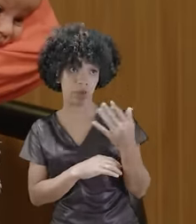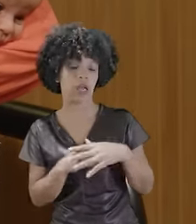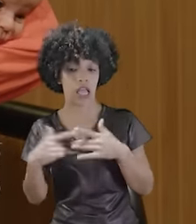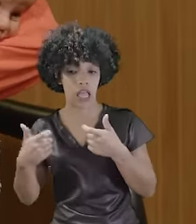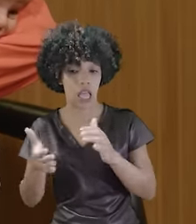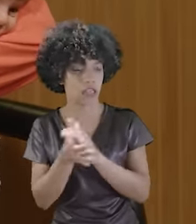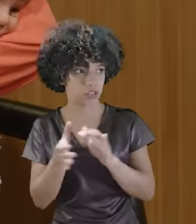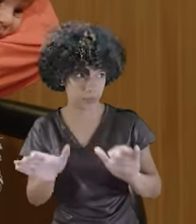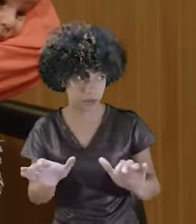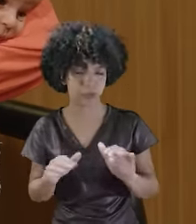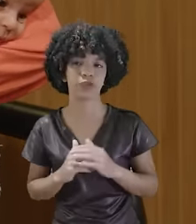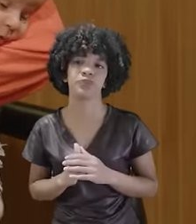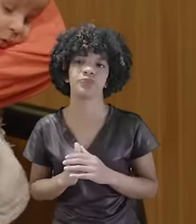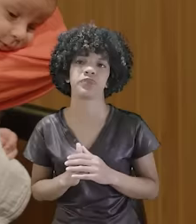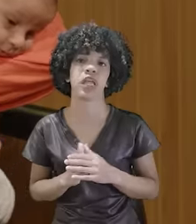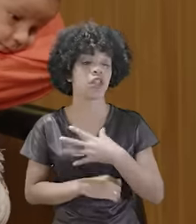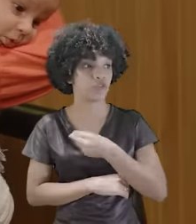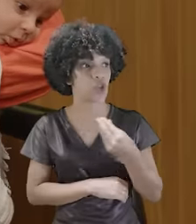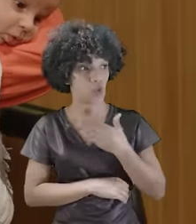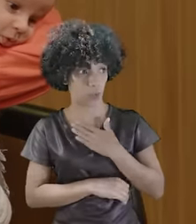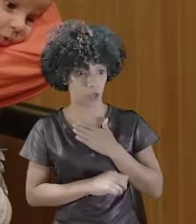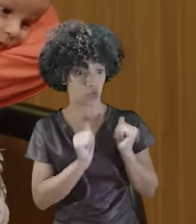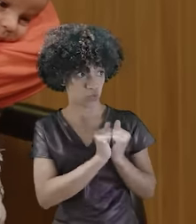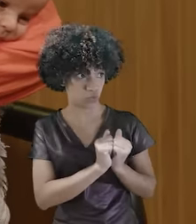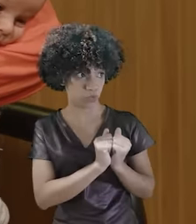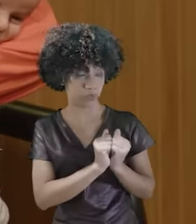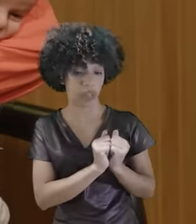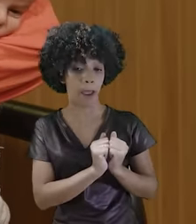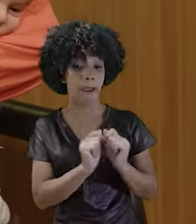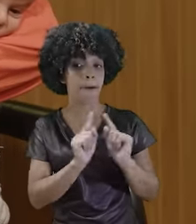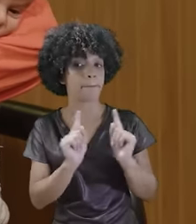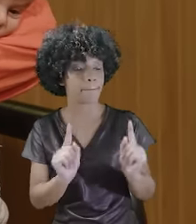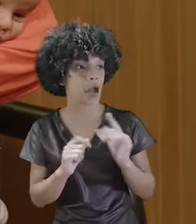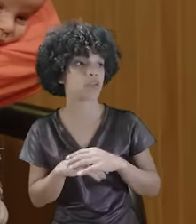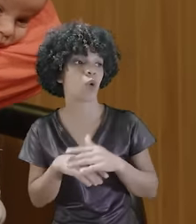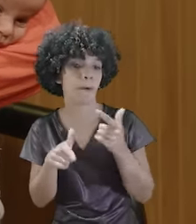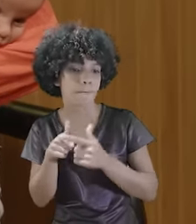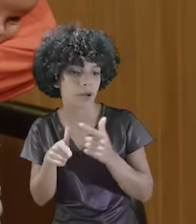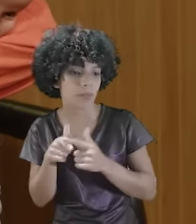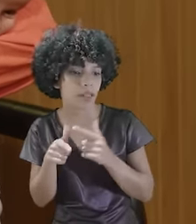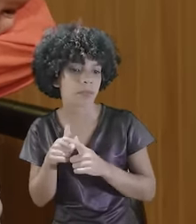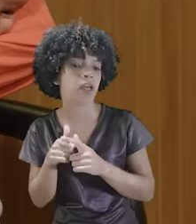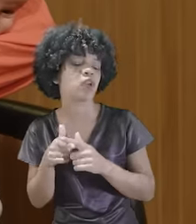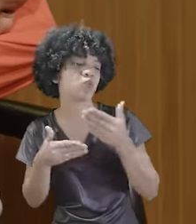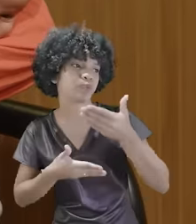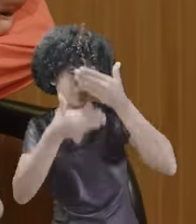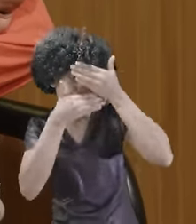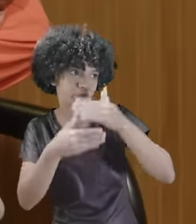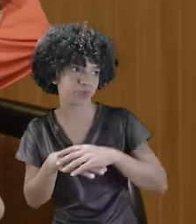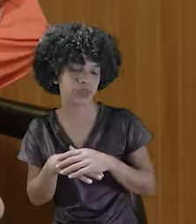guerra que a gente separou as crianças estavam comigo quando aconteceu comigo o problema do Estado islâmico